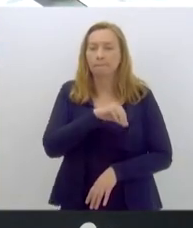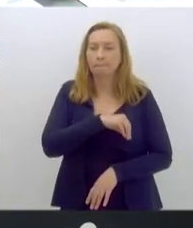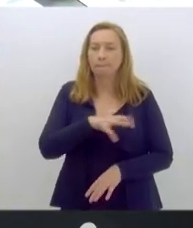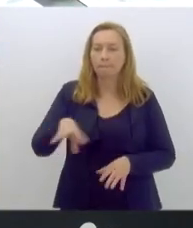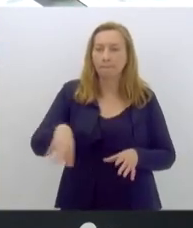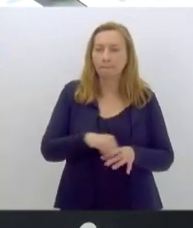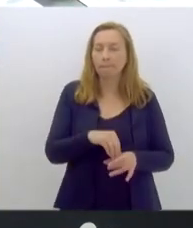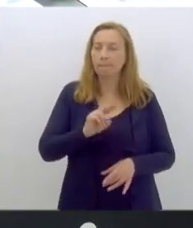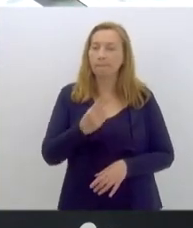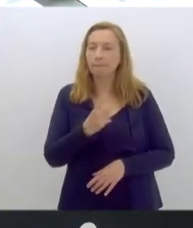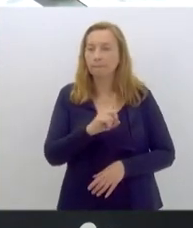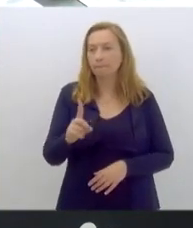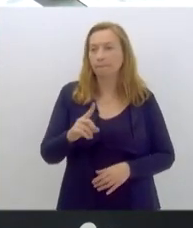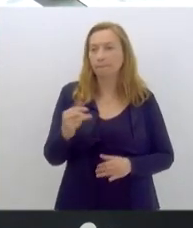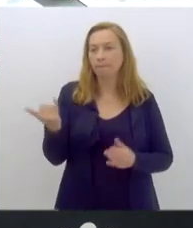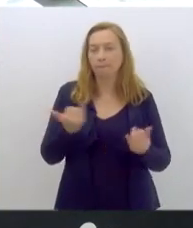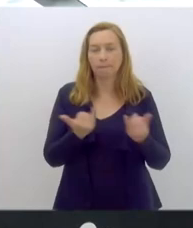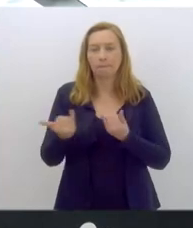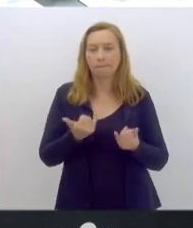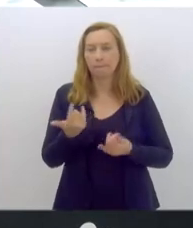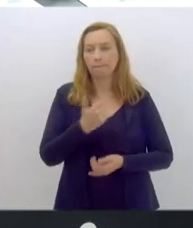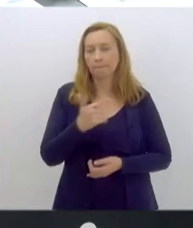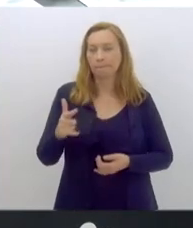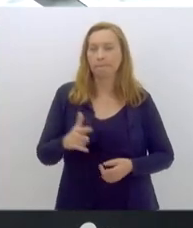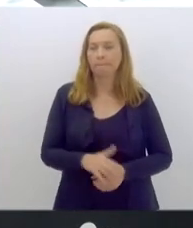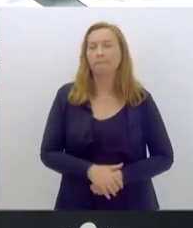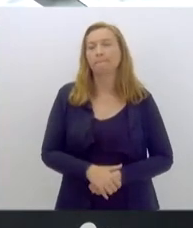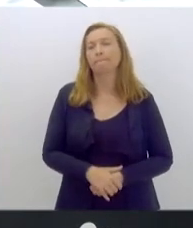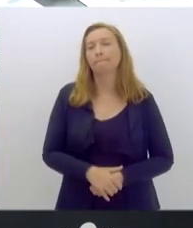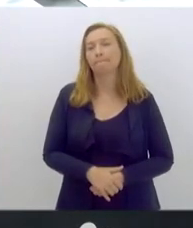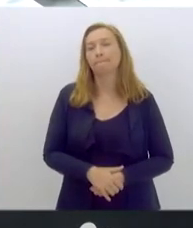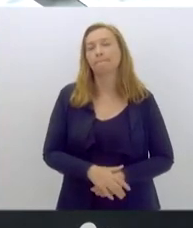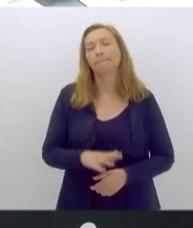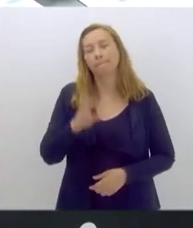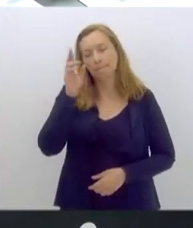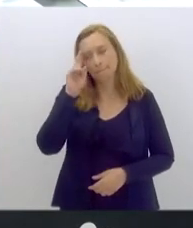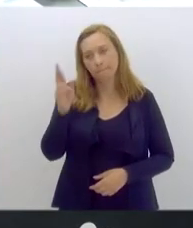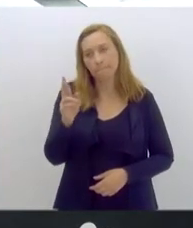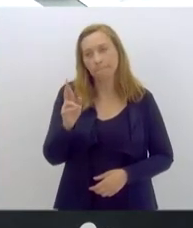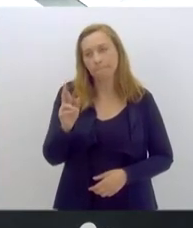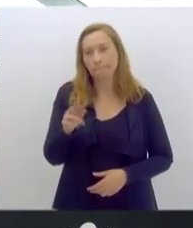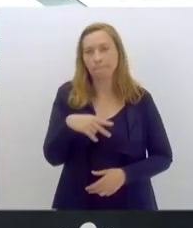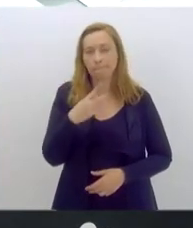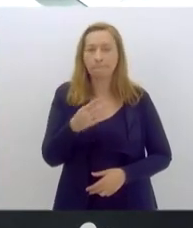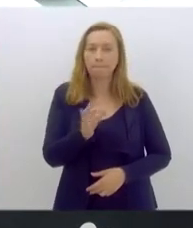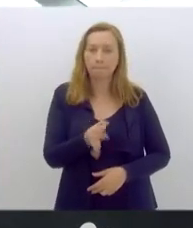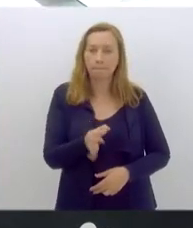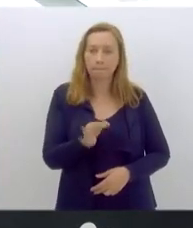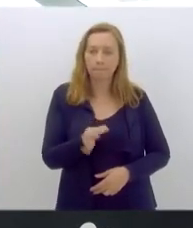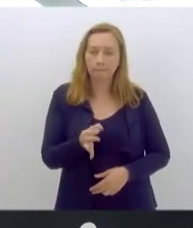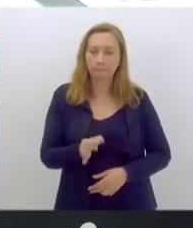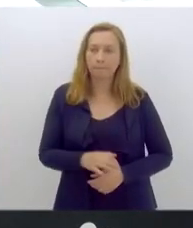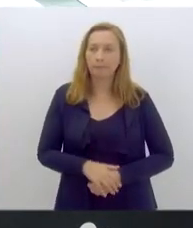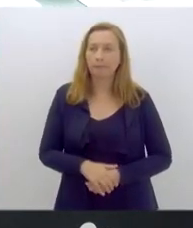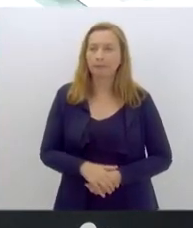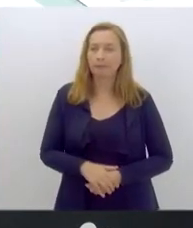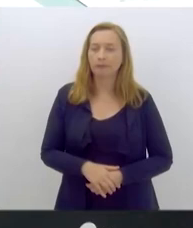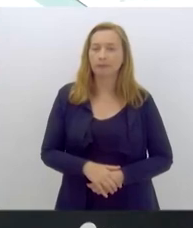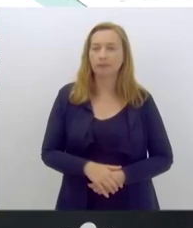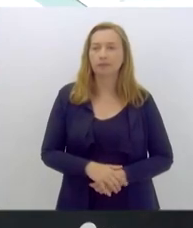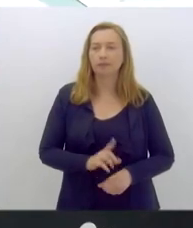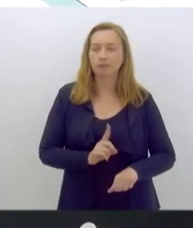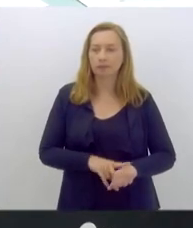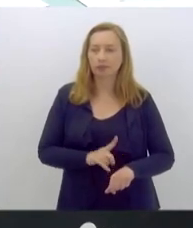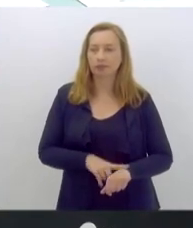ou não porque não tem essa informação dessa informação estou desinformaram é exatamente nesse nesse